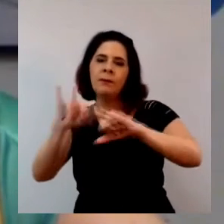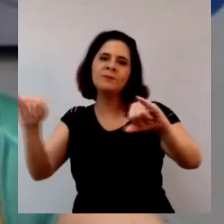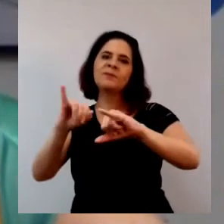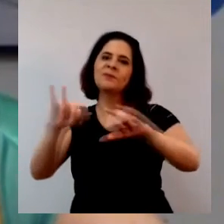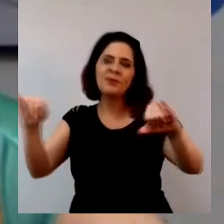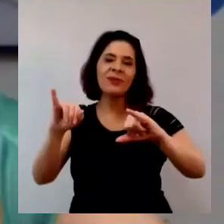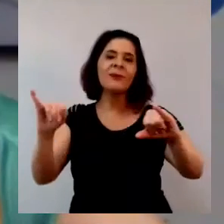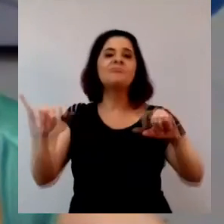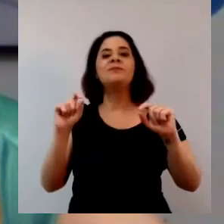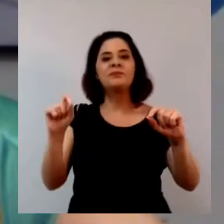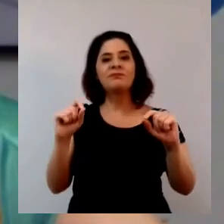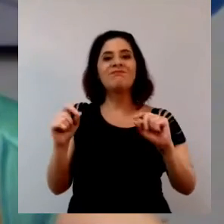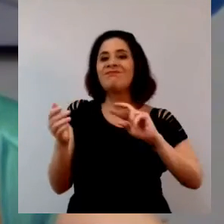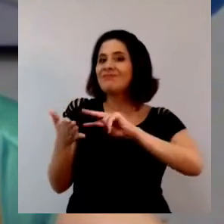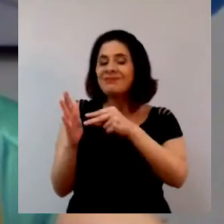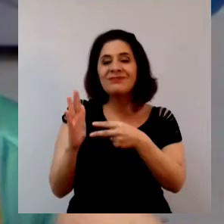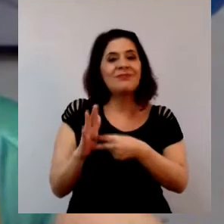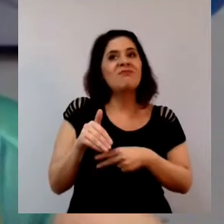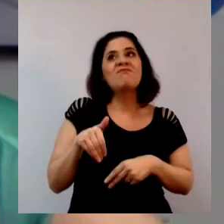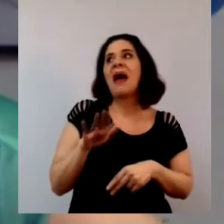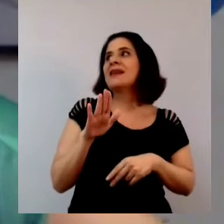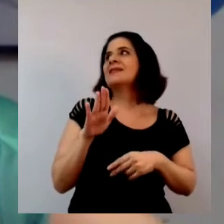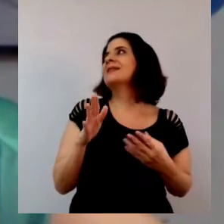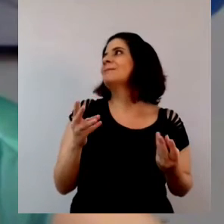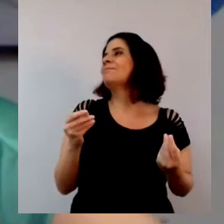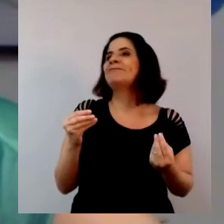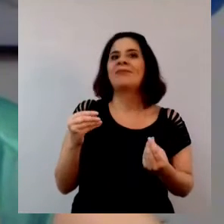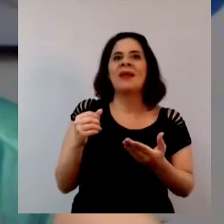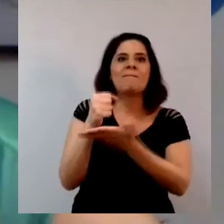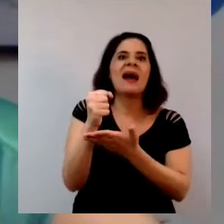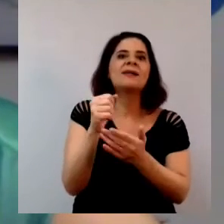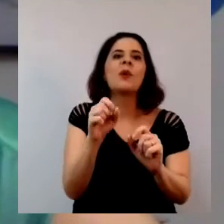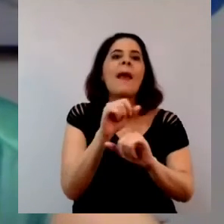né? De algo que se vale de simplificar